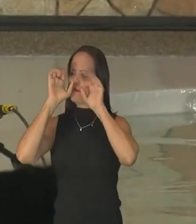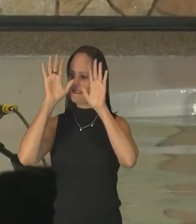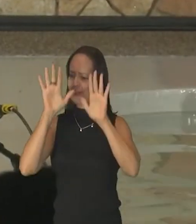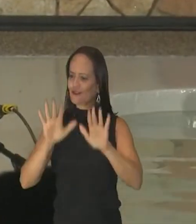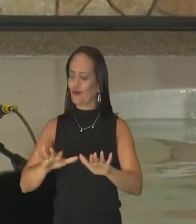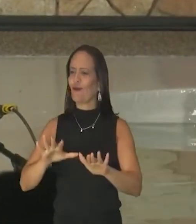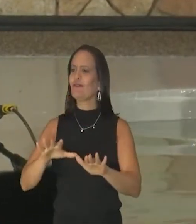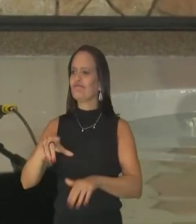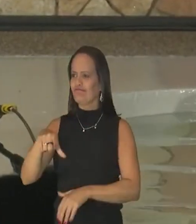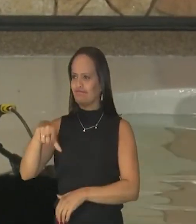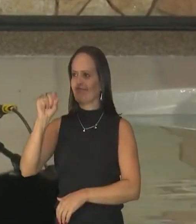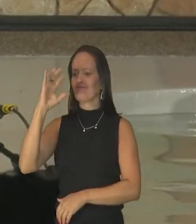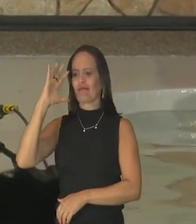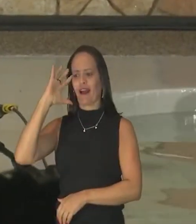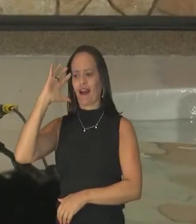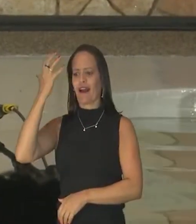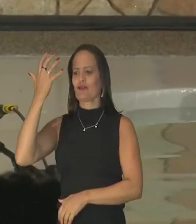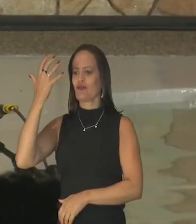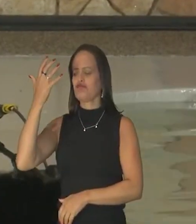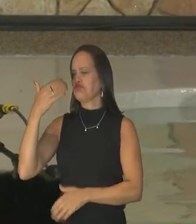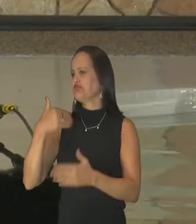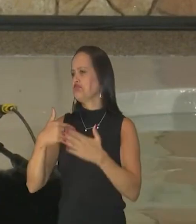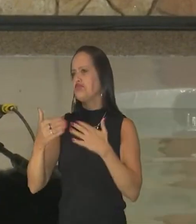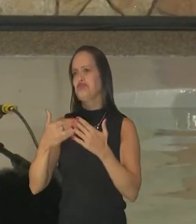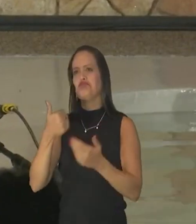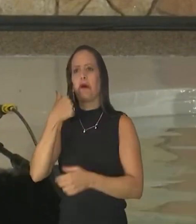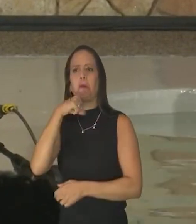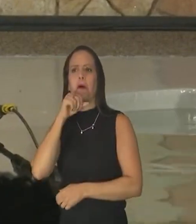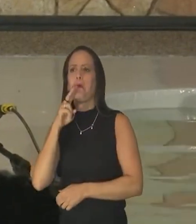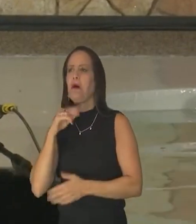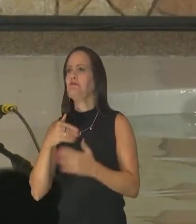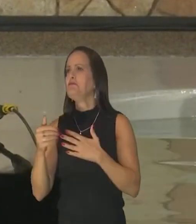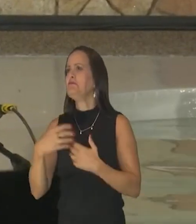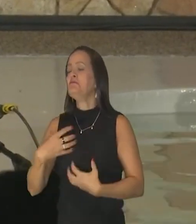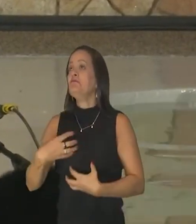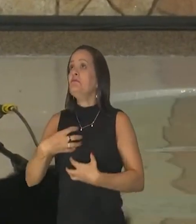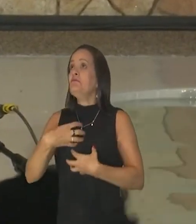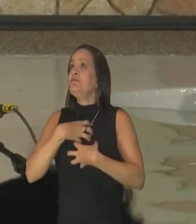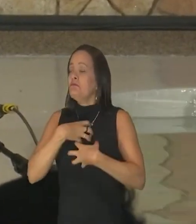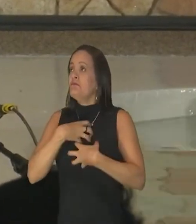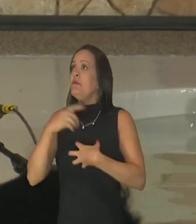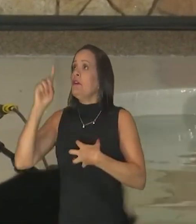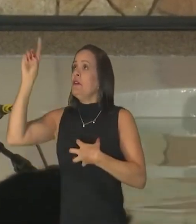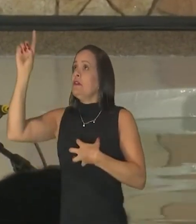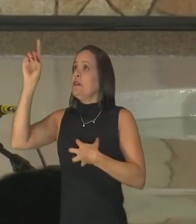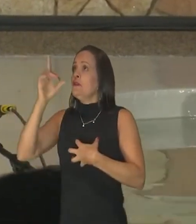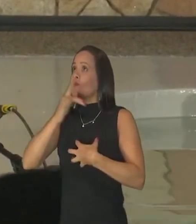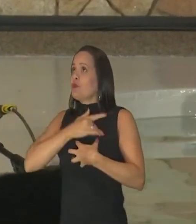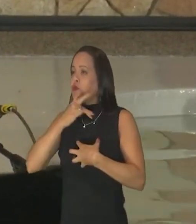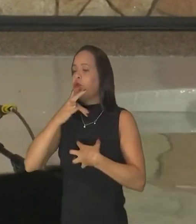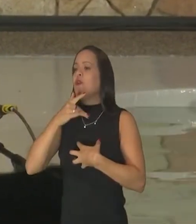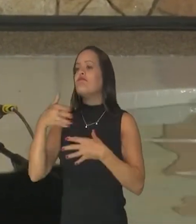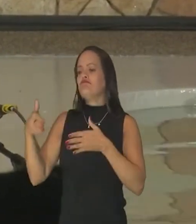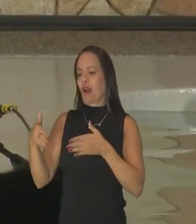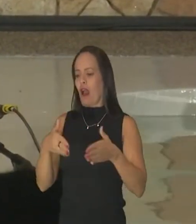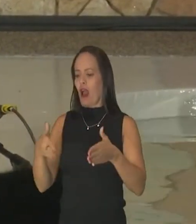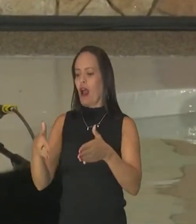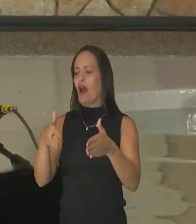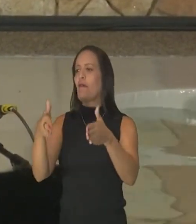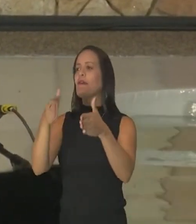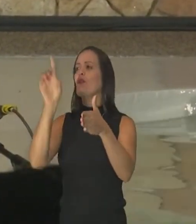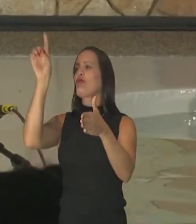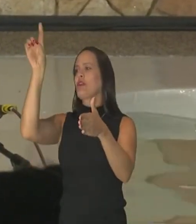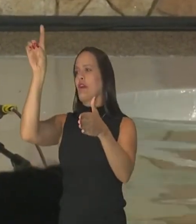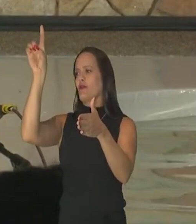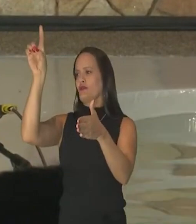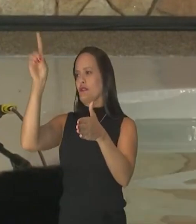decisão. Independente dos seus pais, de qualquer coisa, que você siga a Cristo como o único caminho, verdade